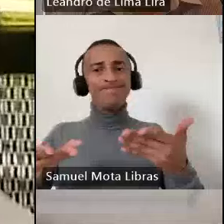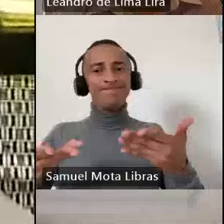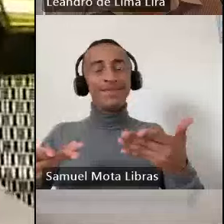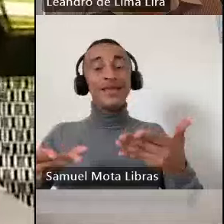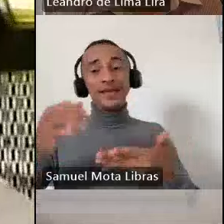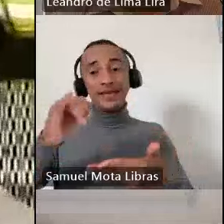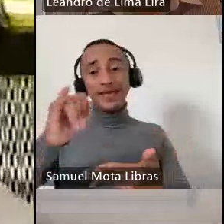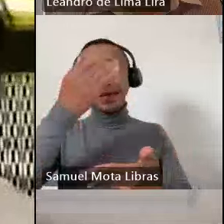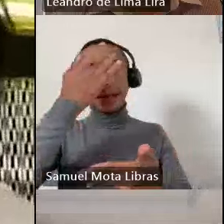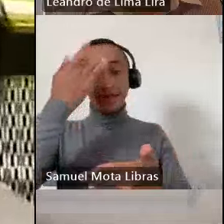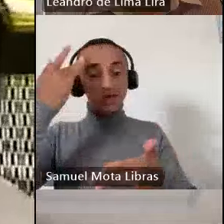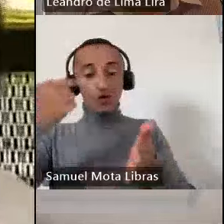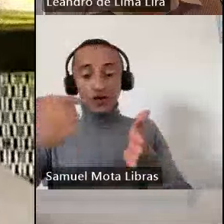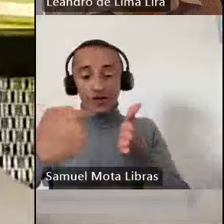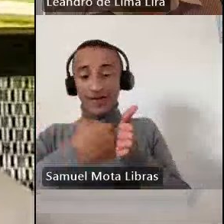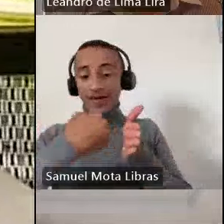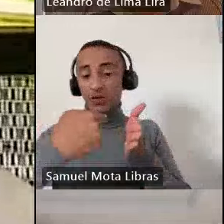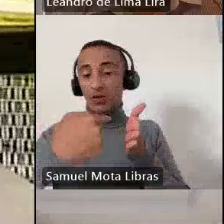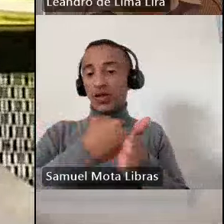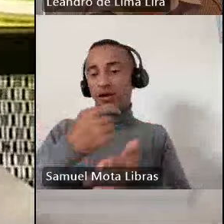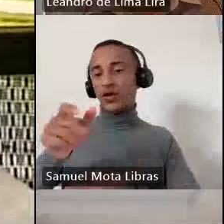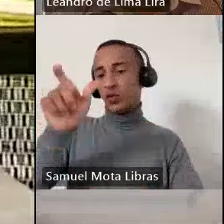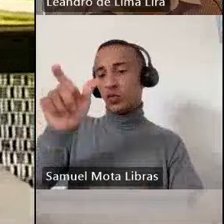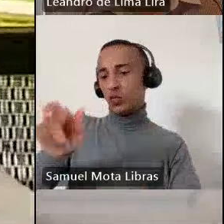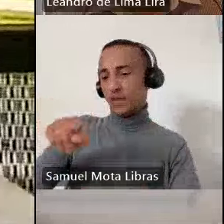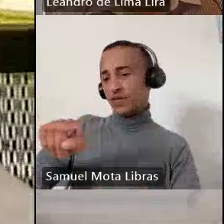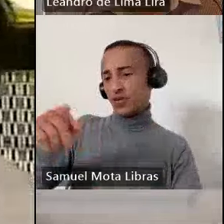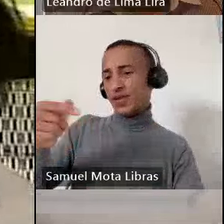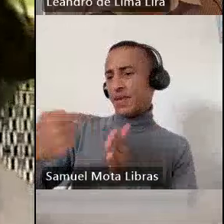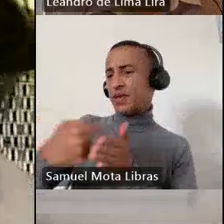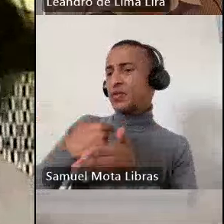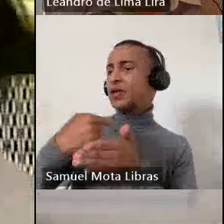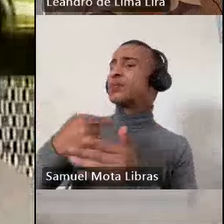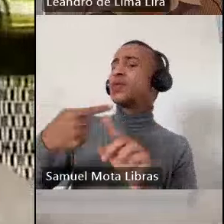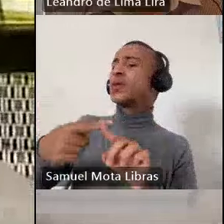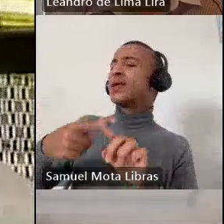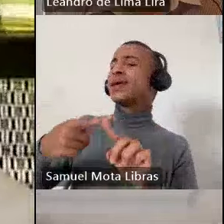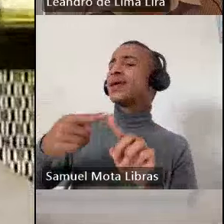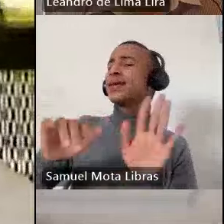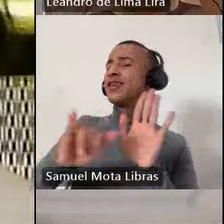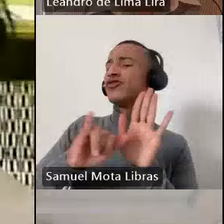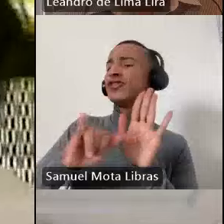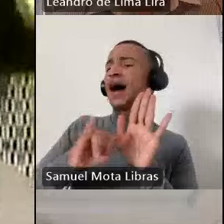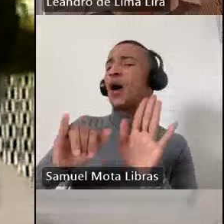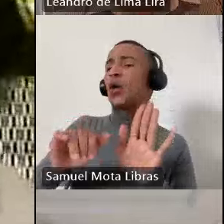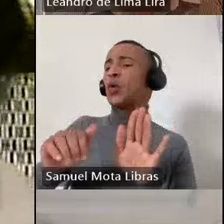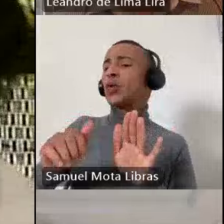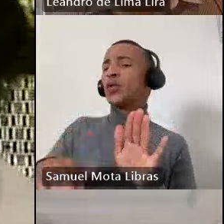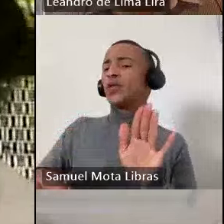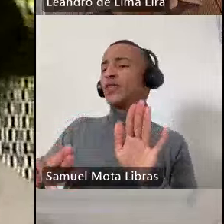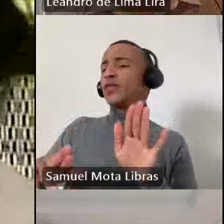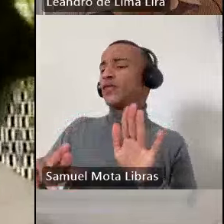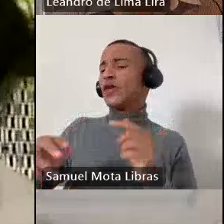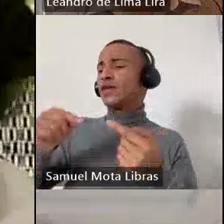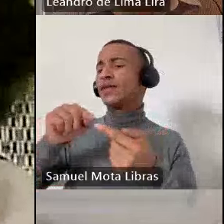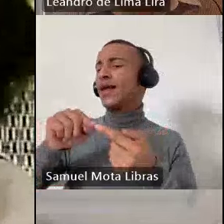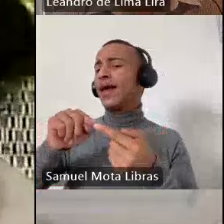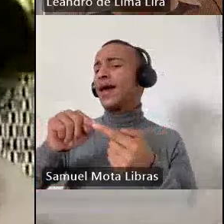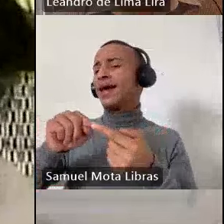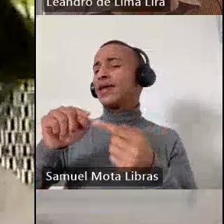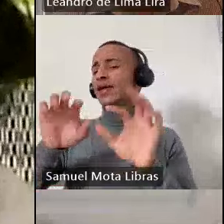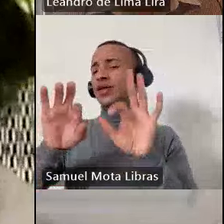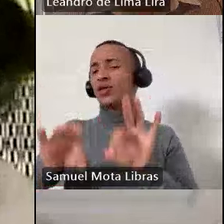ímpetos do de quem tá questionando né Eh às vezes não às vezes vai ser uma questão de responsabilização né não é